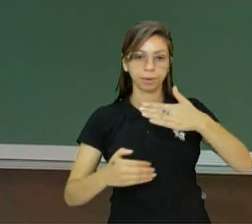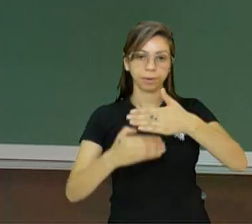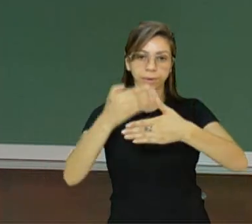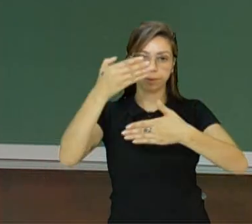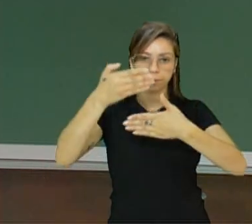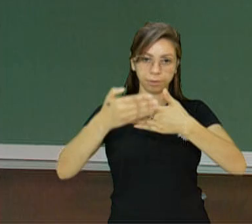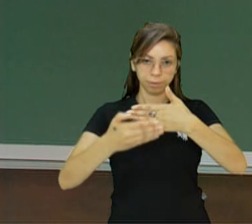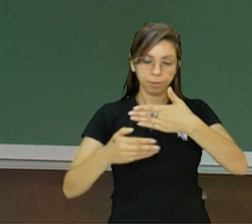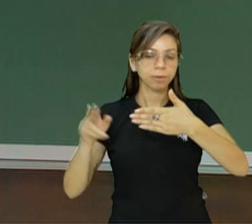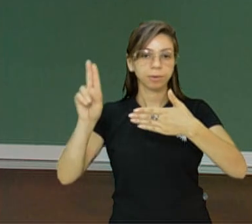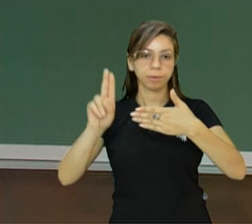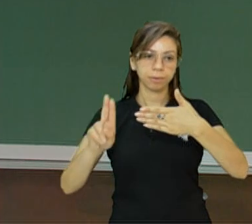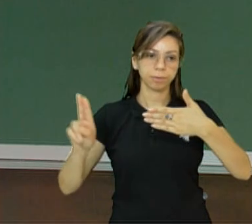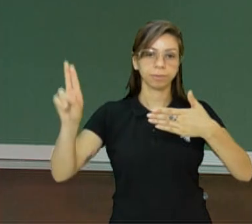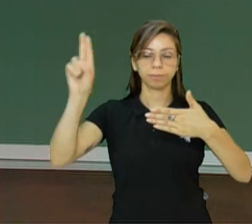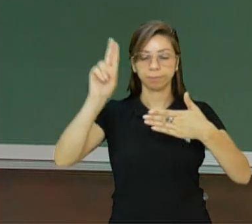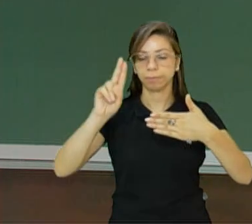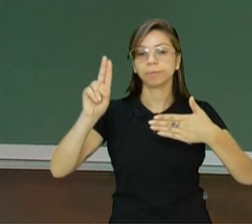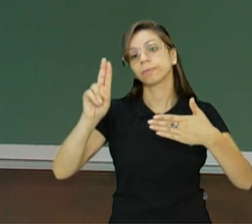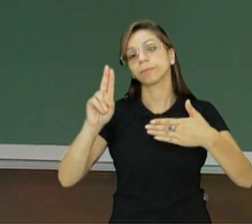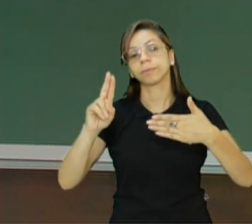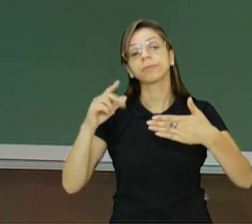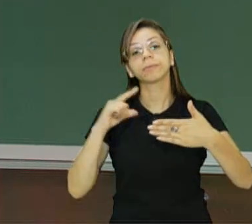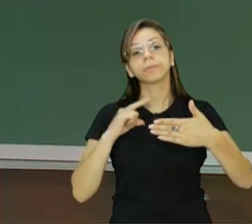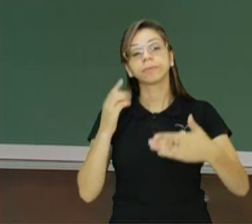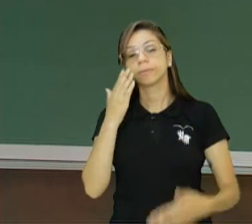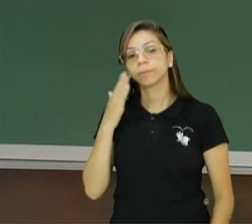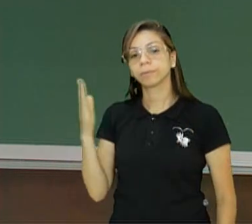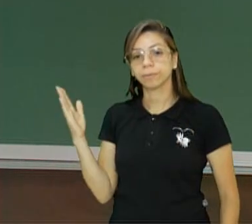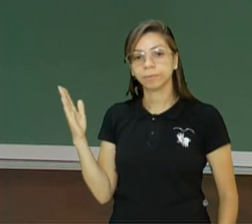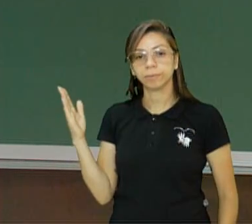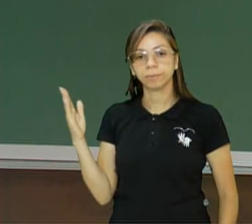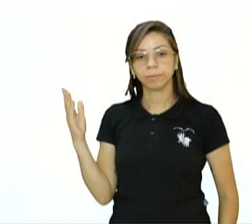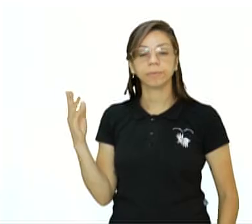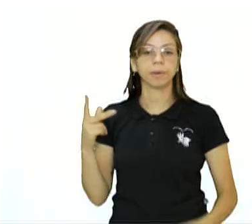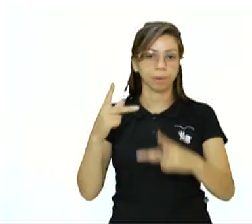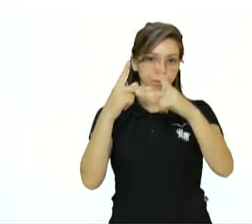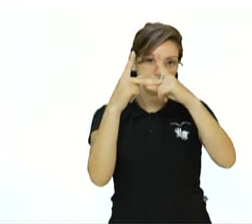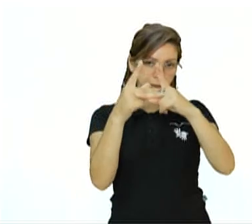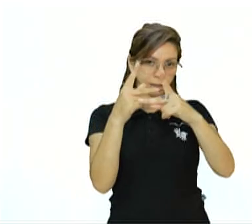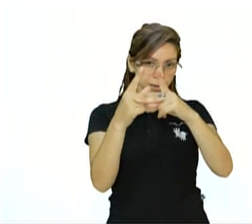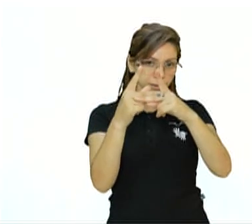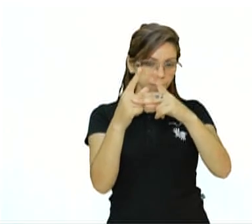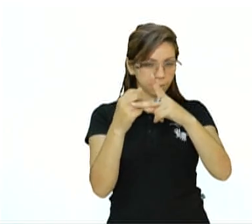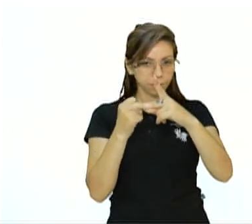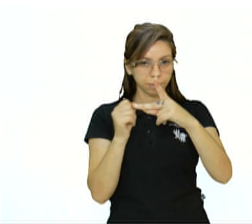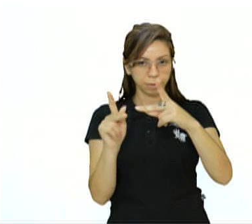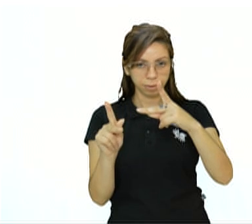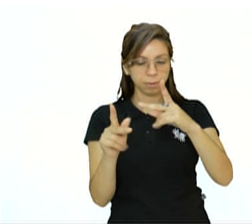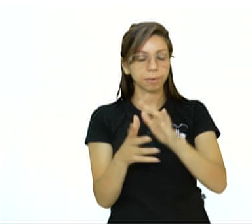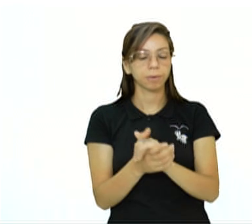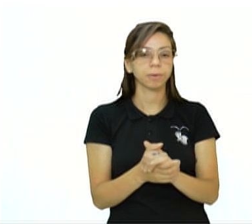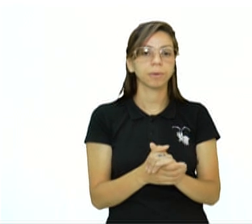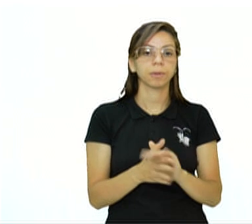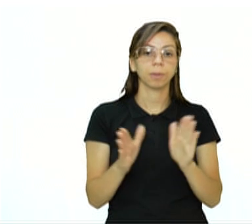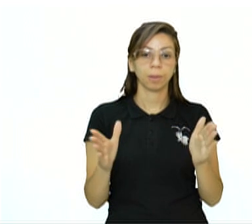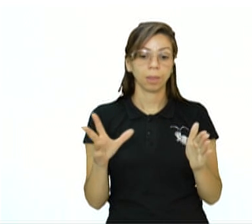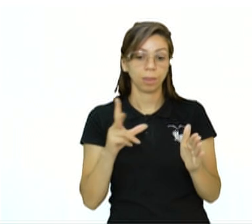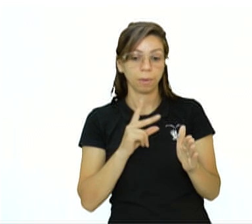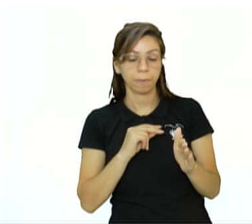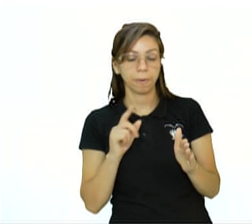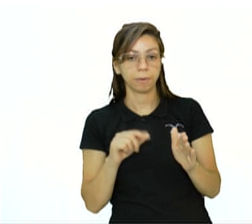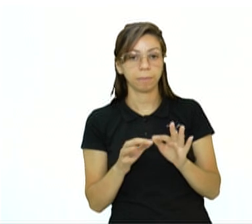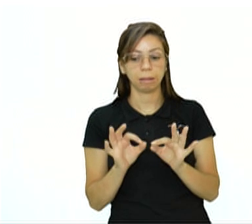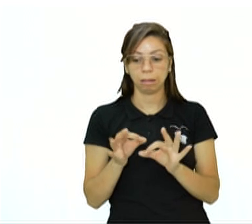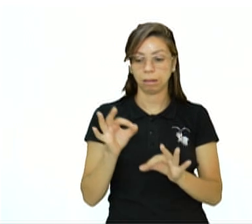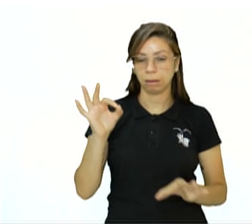plana que monta o nosso octaedro? O triângulo. Tranquilo? Nossa, prof, mas ele foi o maior ali que a gente